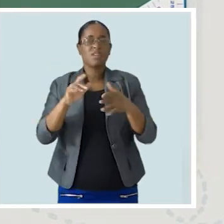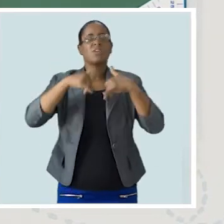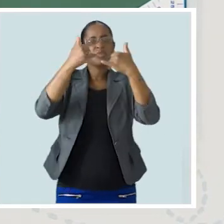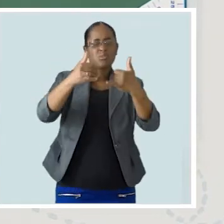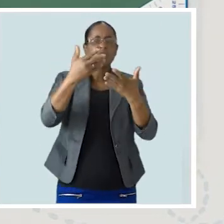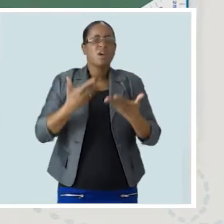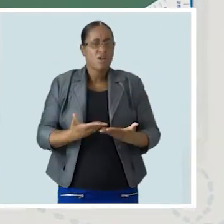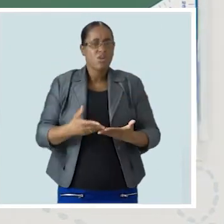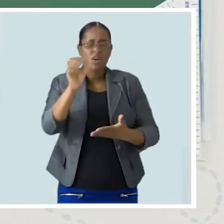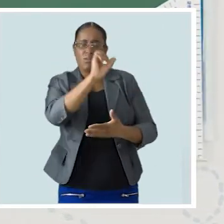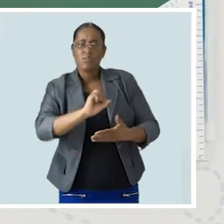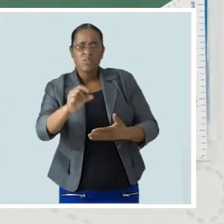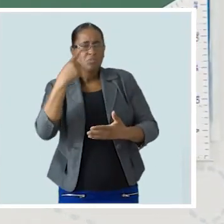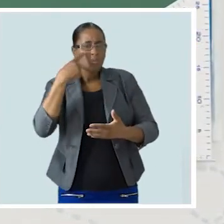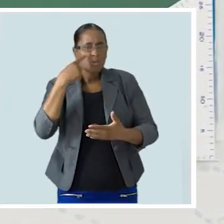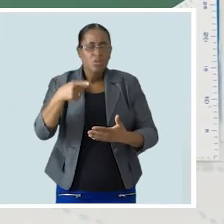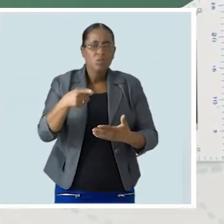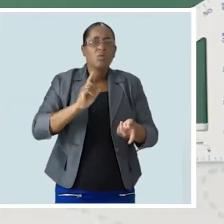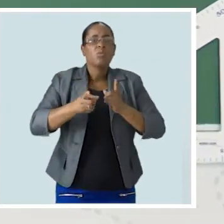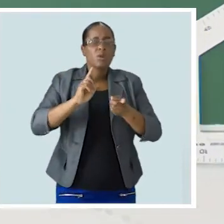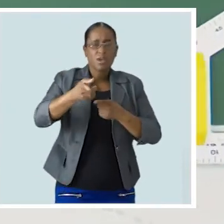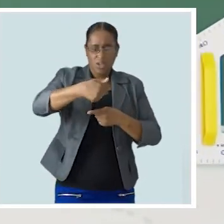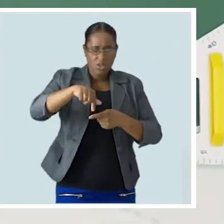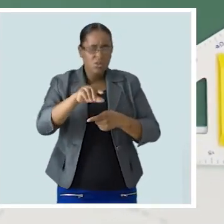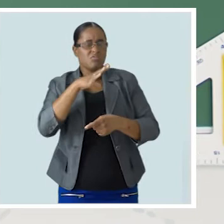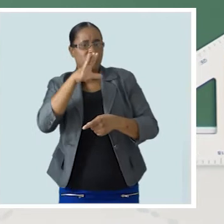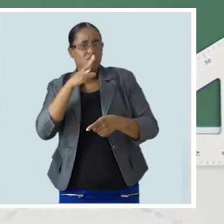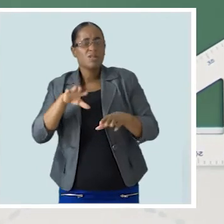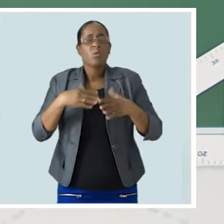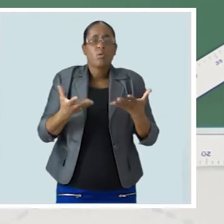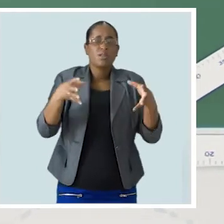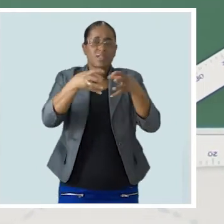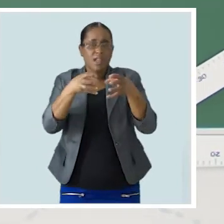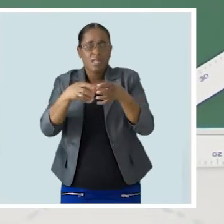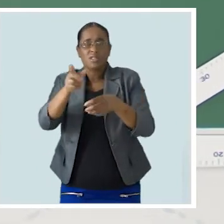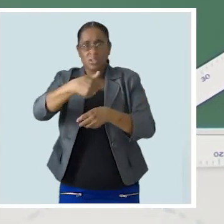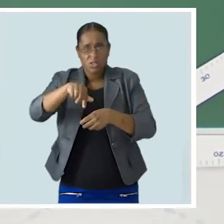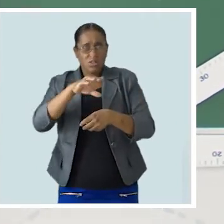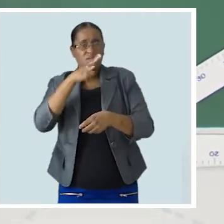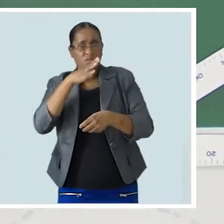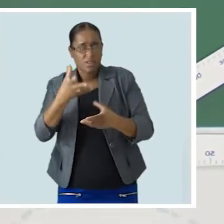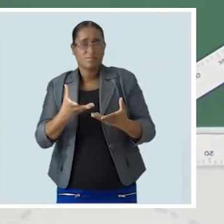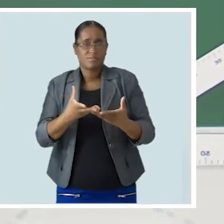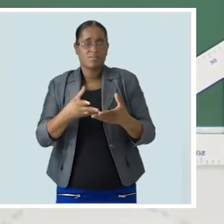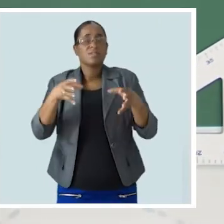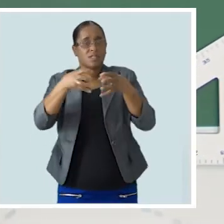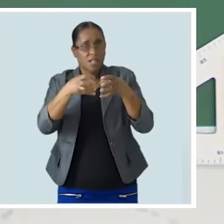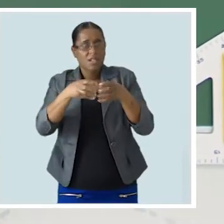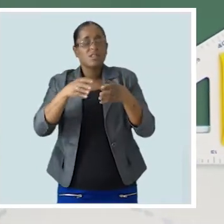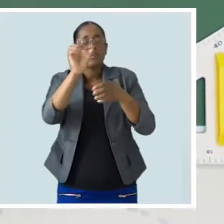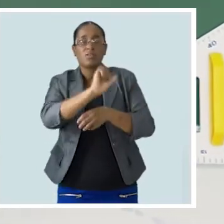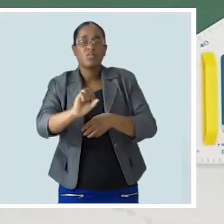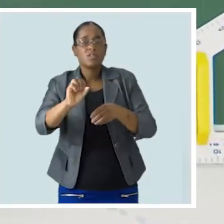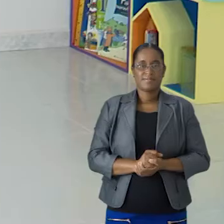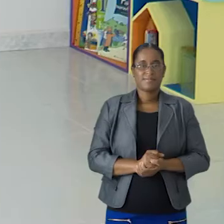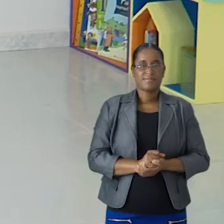tentar descobrir do que é que nós estamos a falar, ou seja, de que classe estamos a falar. As classes que vocês acabaram de dizer, certo?